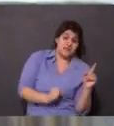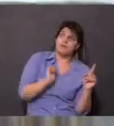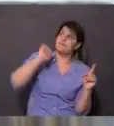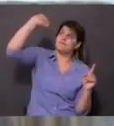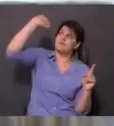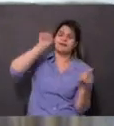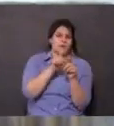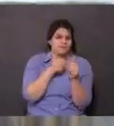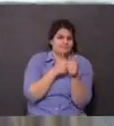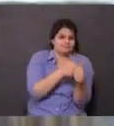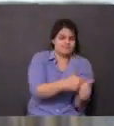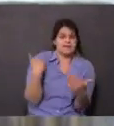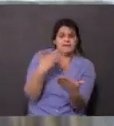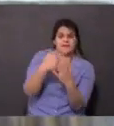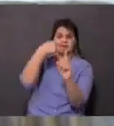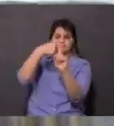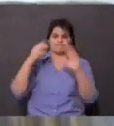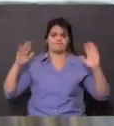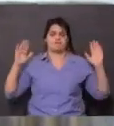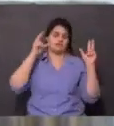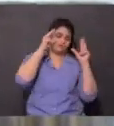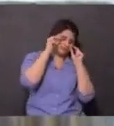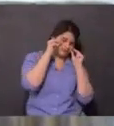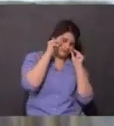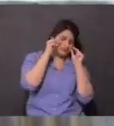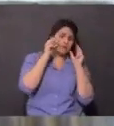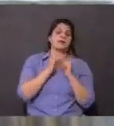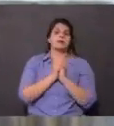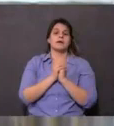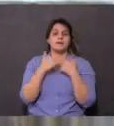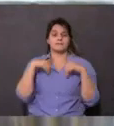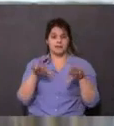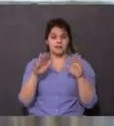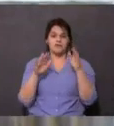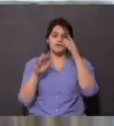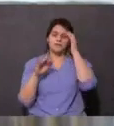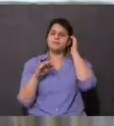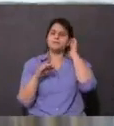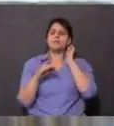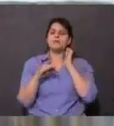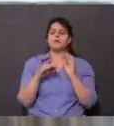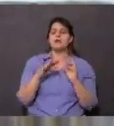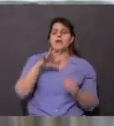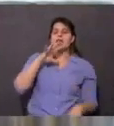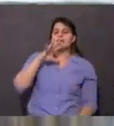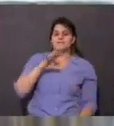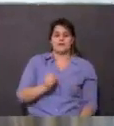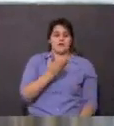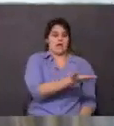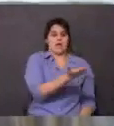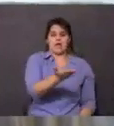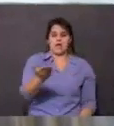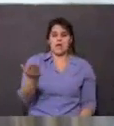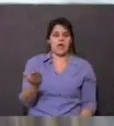à morte da cruz. Mas aqueles que chama à condição de filhos e que ama